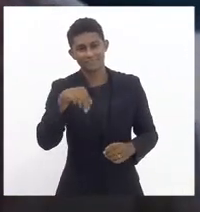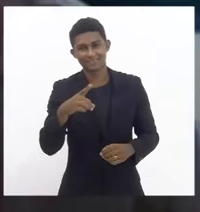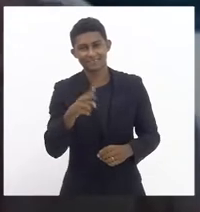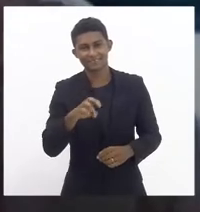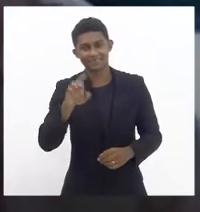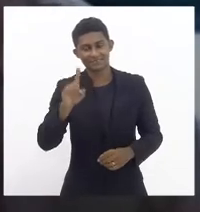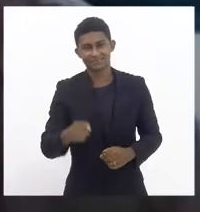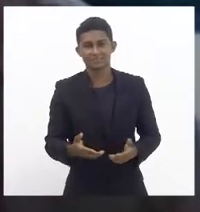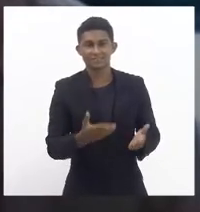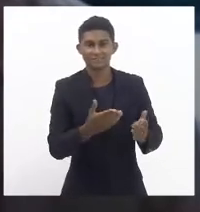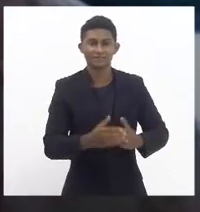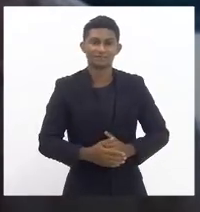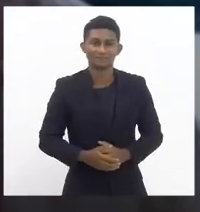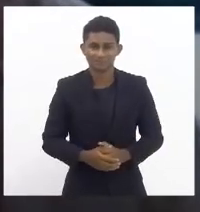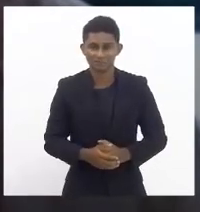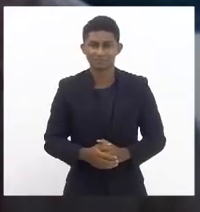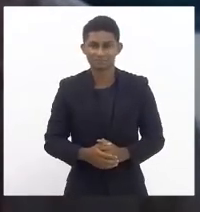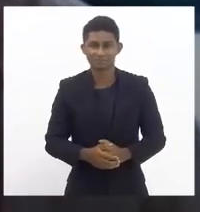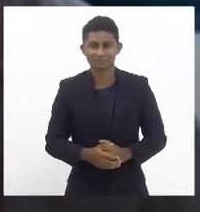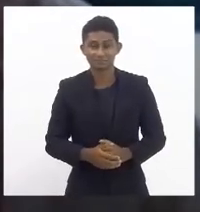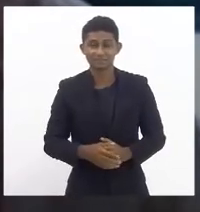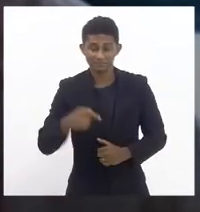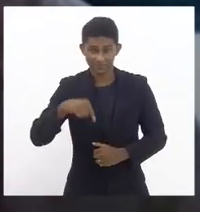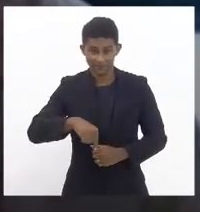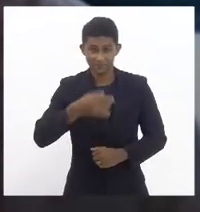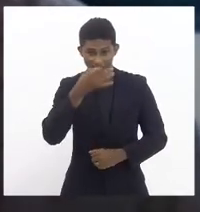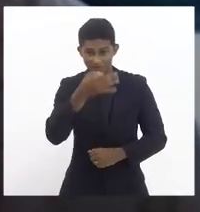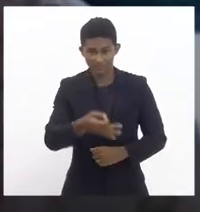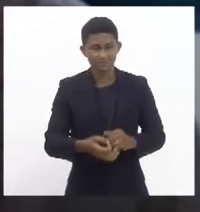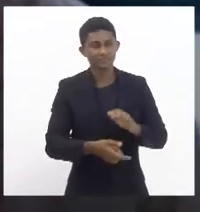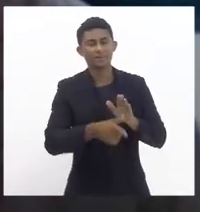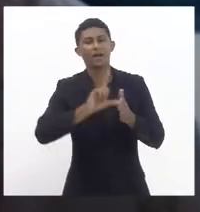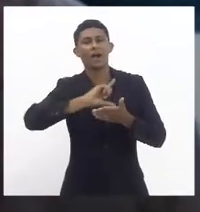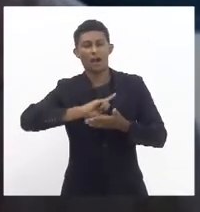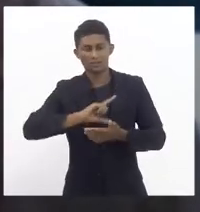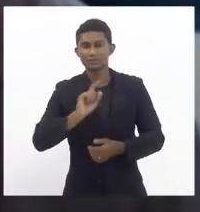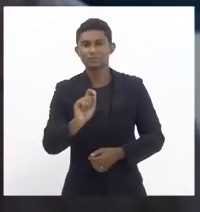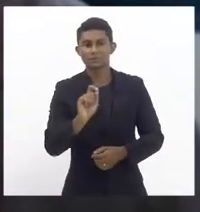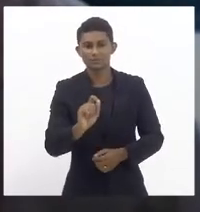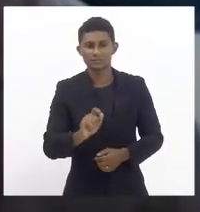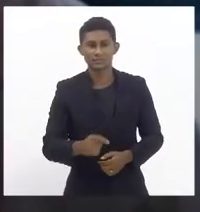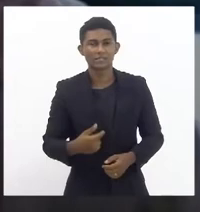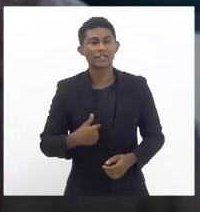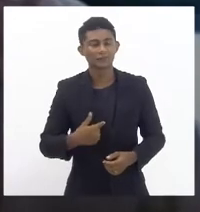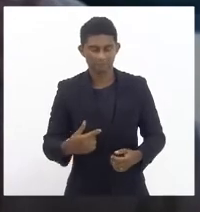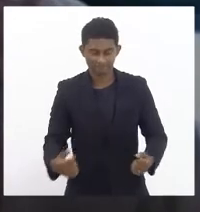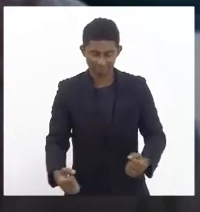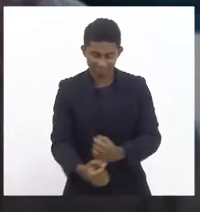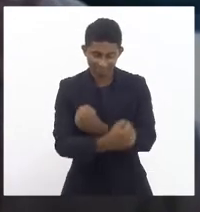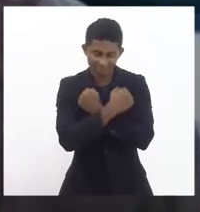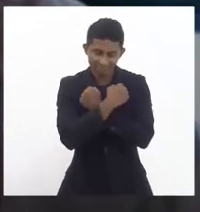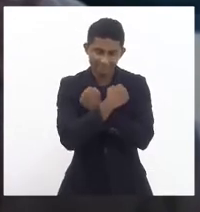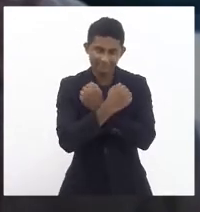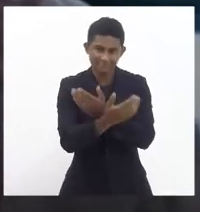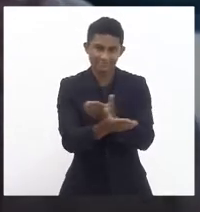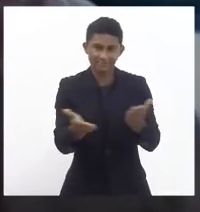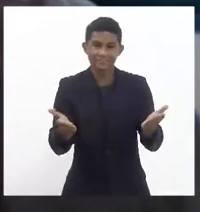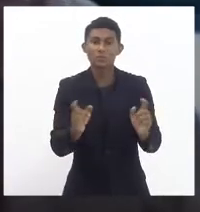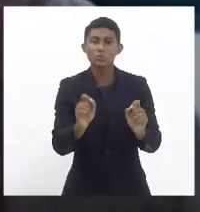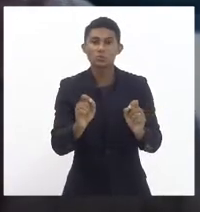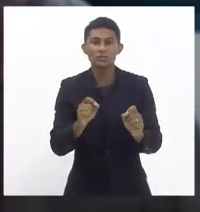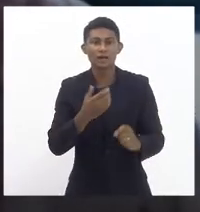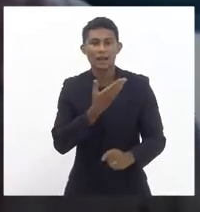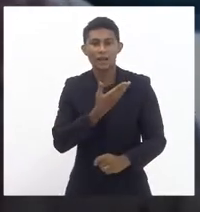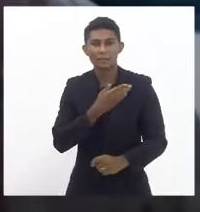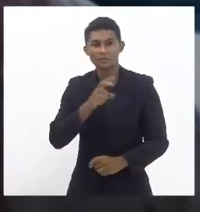Ceciliano é antes de dar o meu parecer eu quero mandar todos um grande abraço do meu companheiro